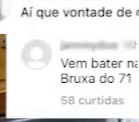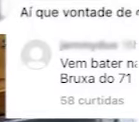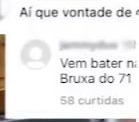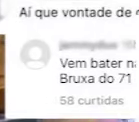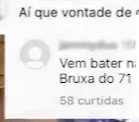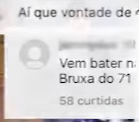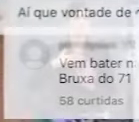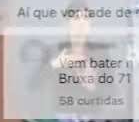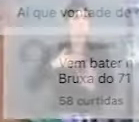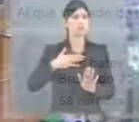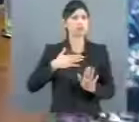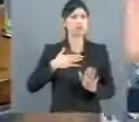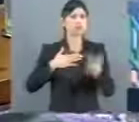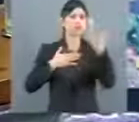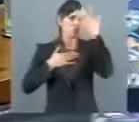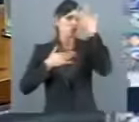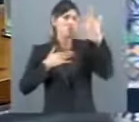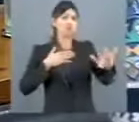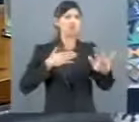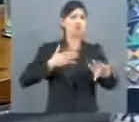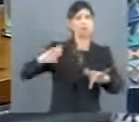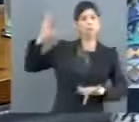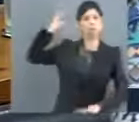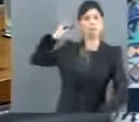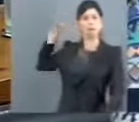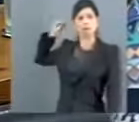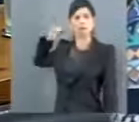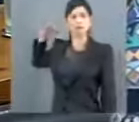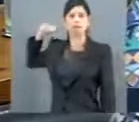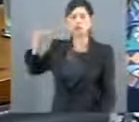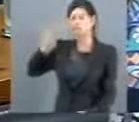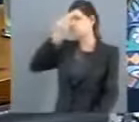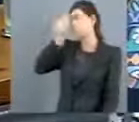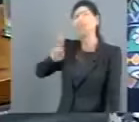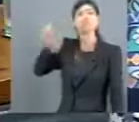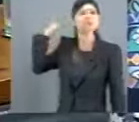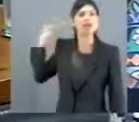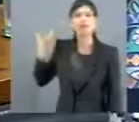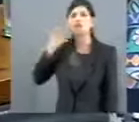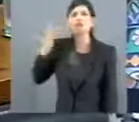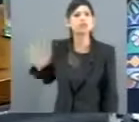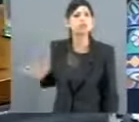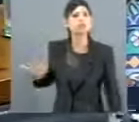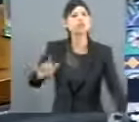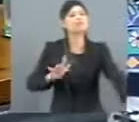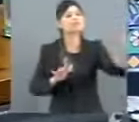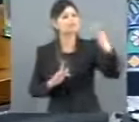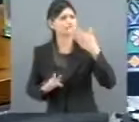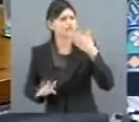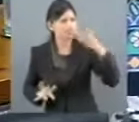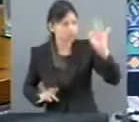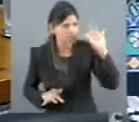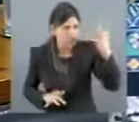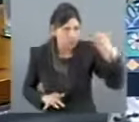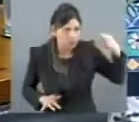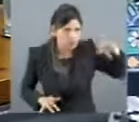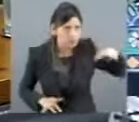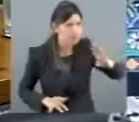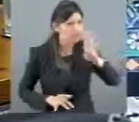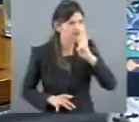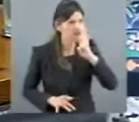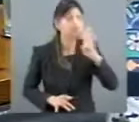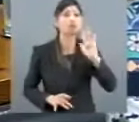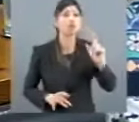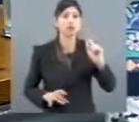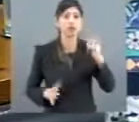não sei, porque não sei qual é o comentário aqui atrás, mas são ameaças, silêncio aí, por favor. São ameaças de morte, a minha